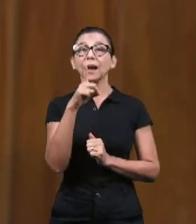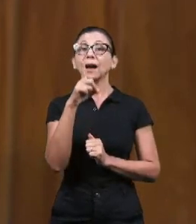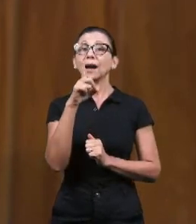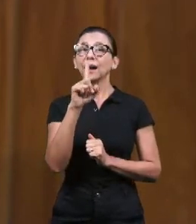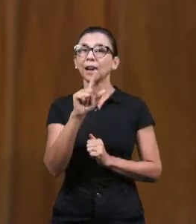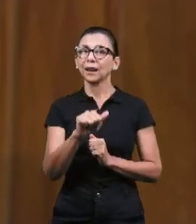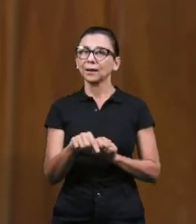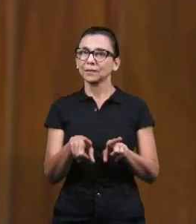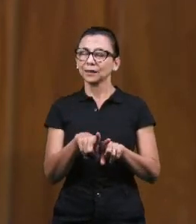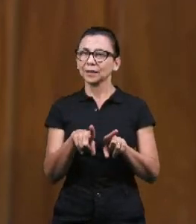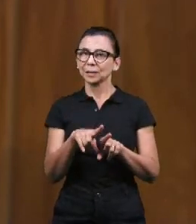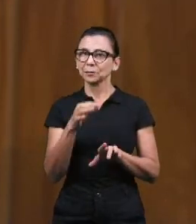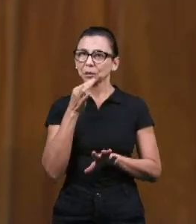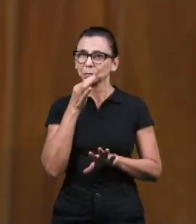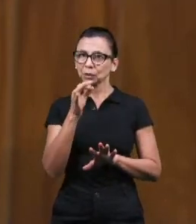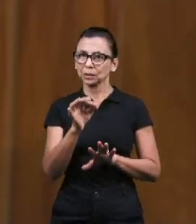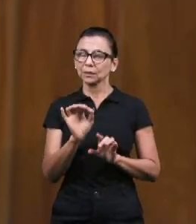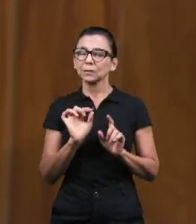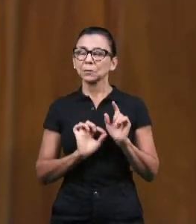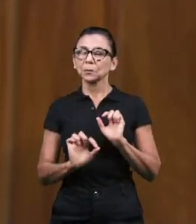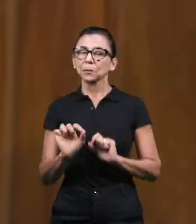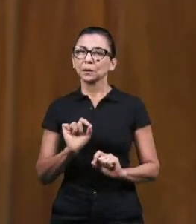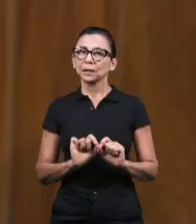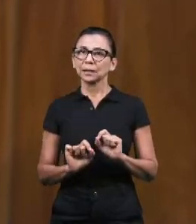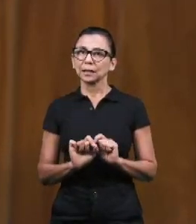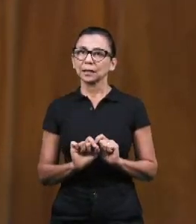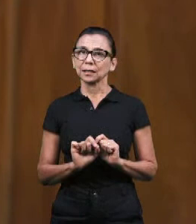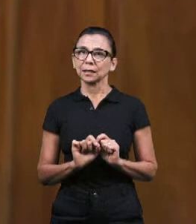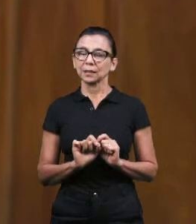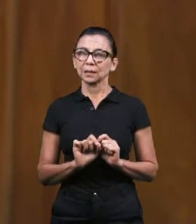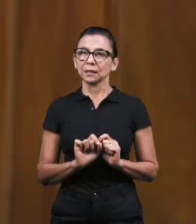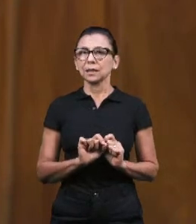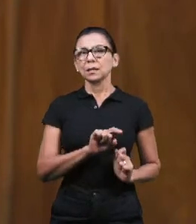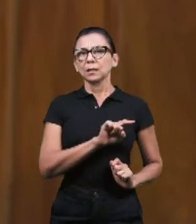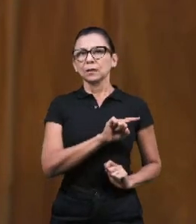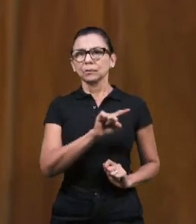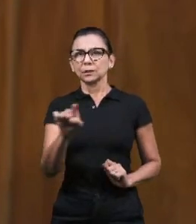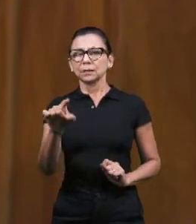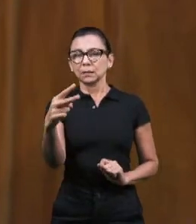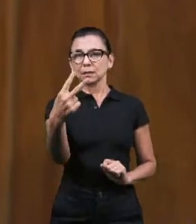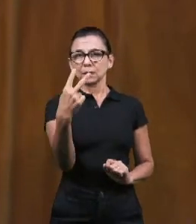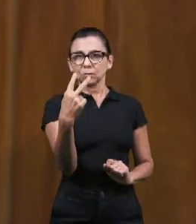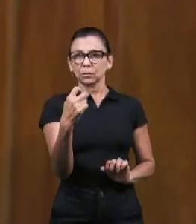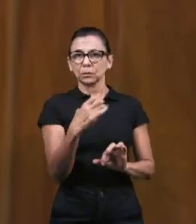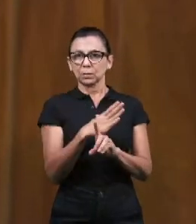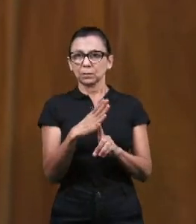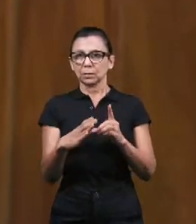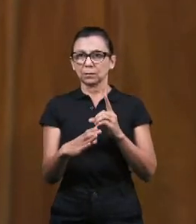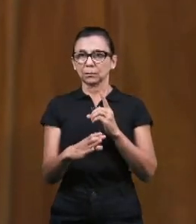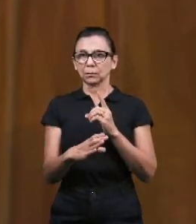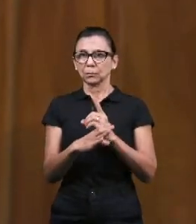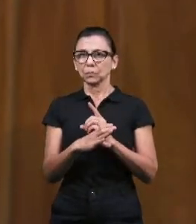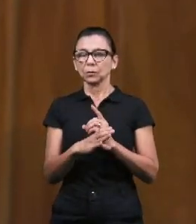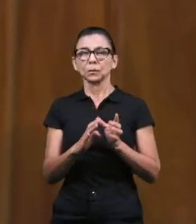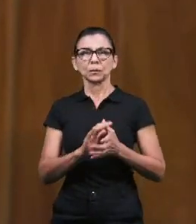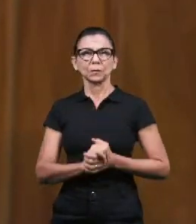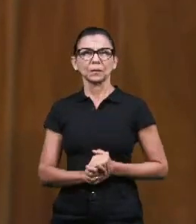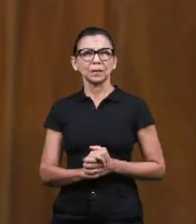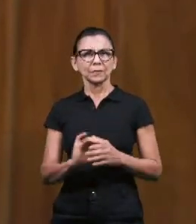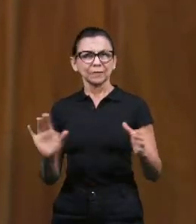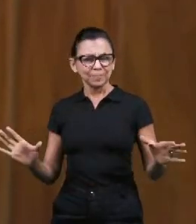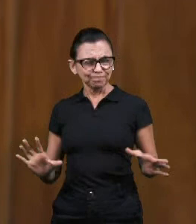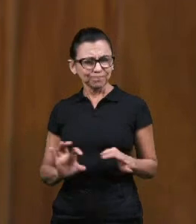nós fazemos, né, pastor Marcelo, é que quem estiver participando conosco deste culto tenha realmente uma participação.